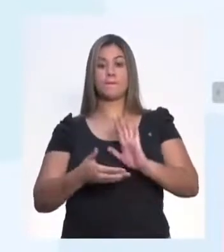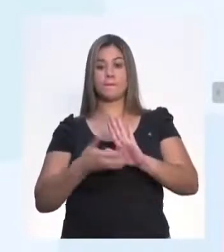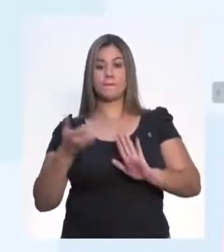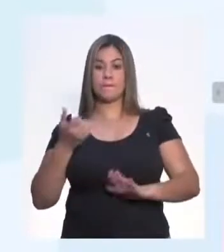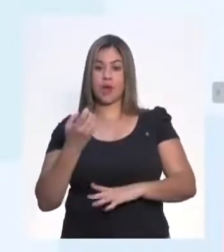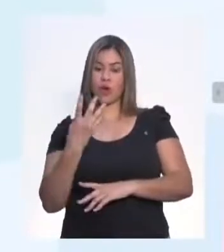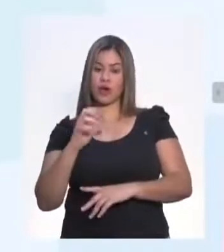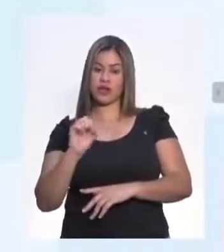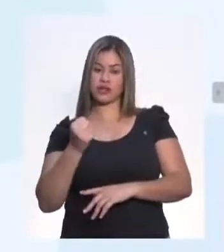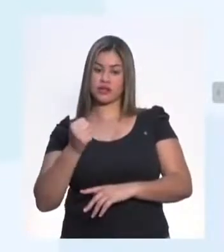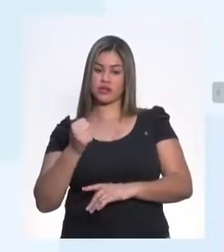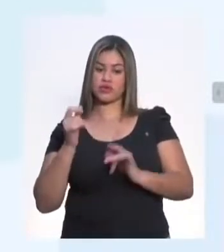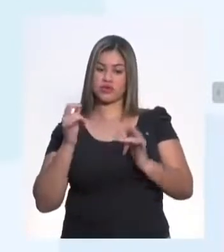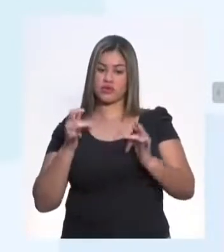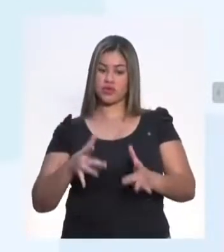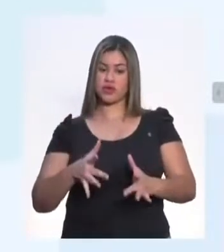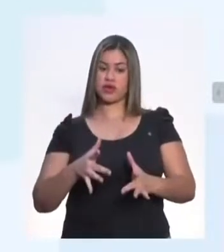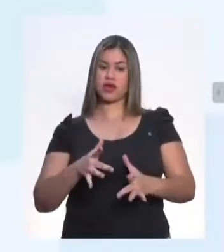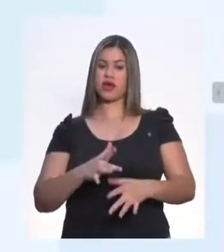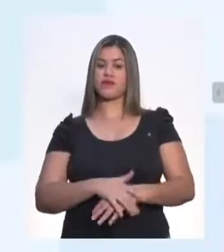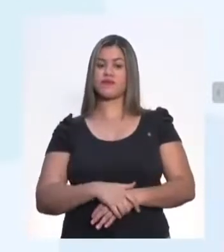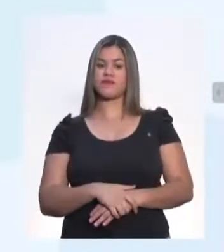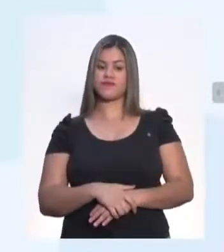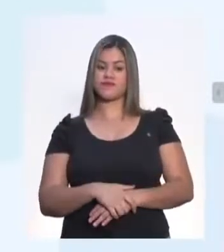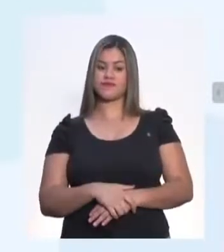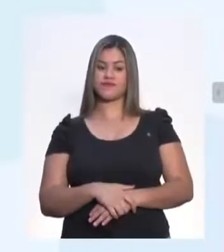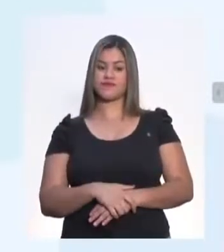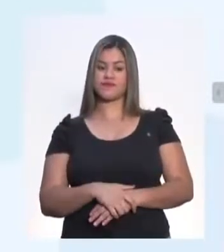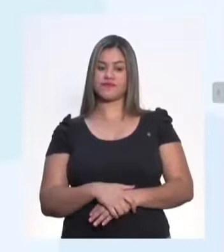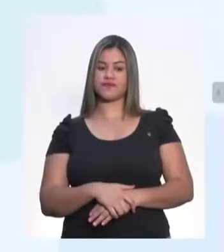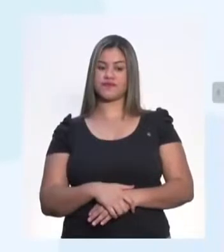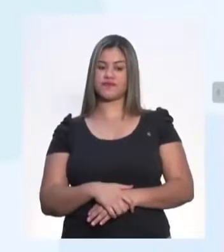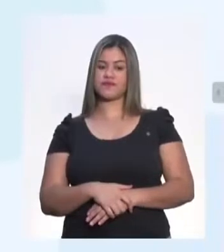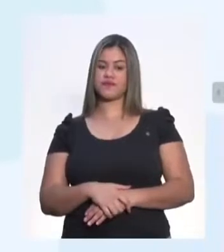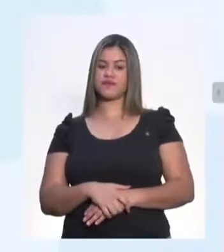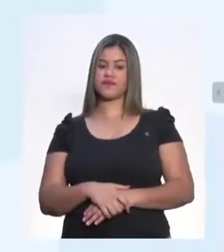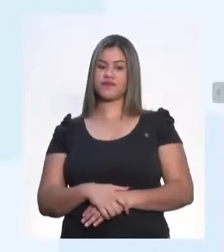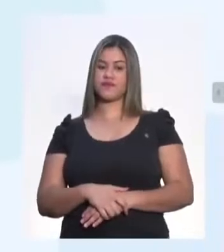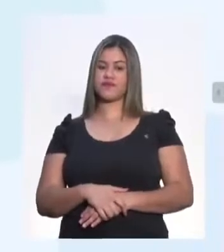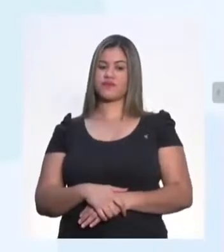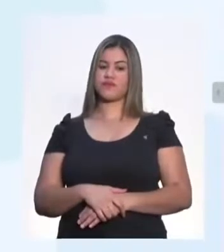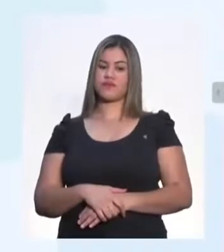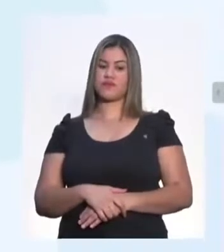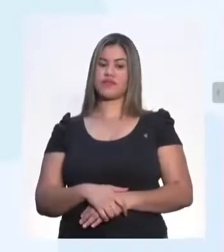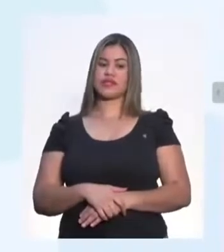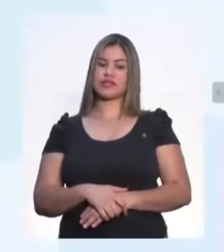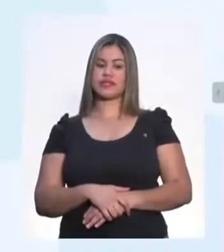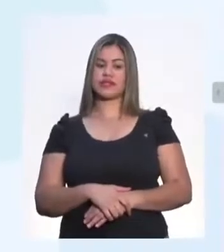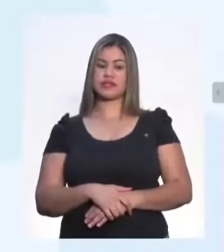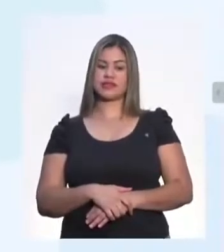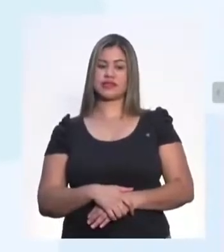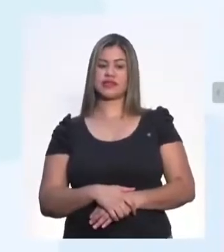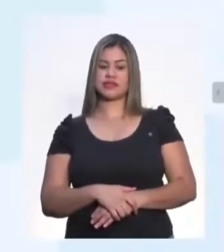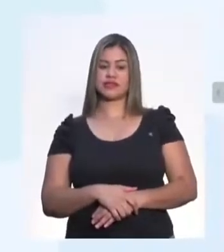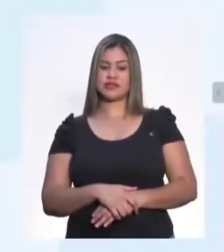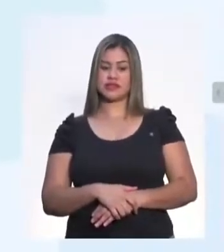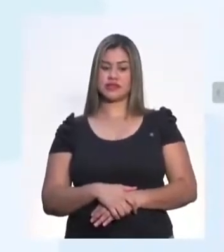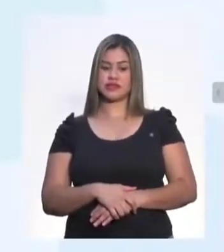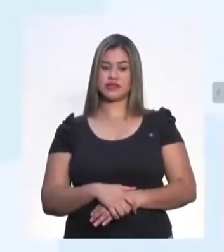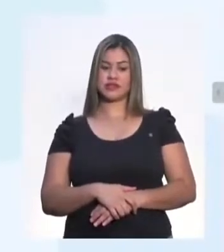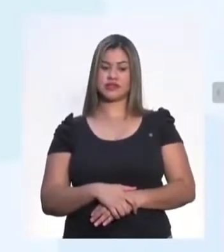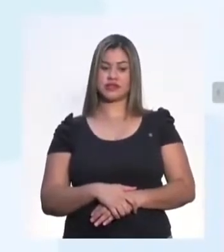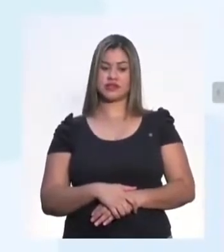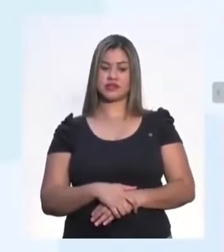48. Muito bem. Vou tirar, então, aqui eu vou ficar com 5 e aqui 10. 10